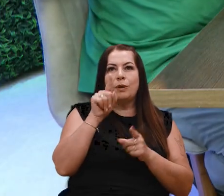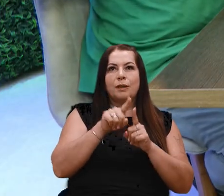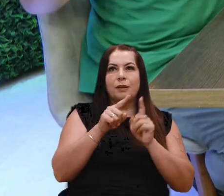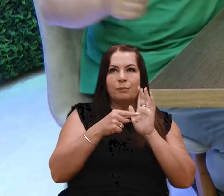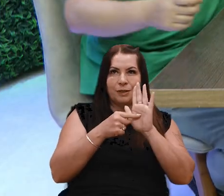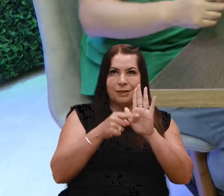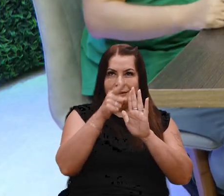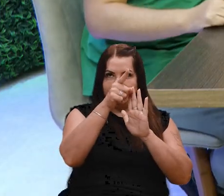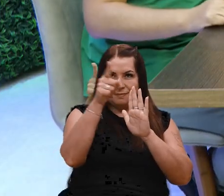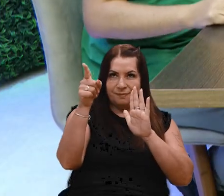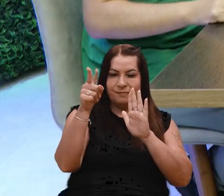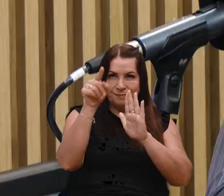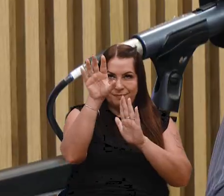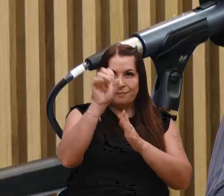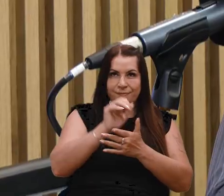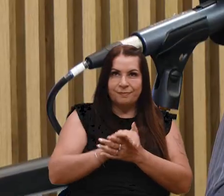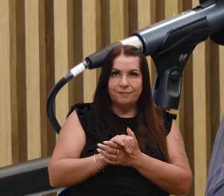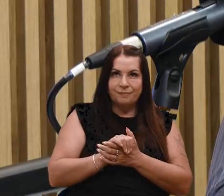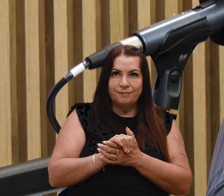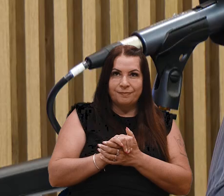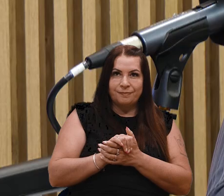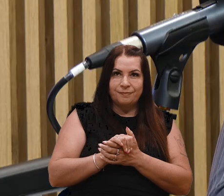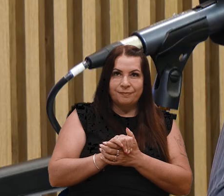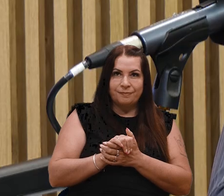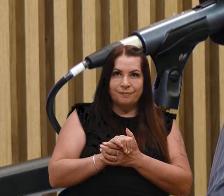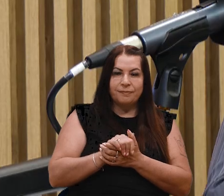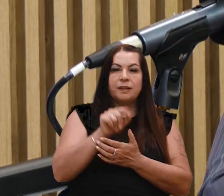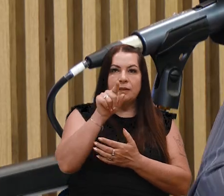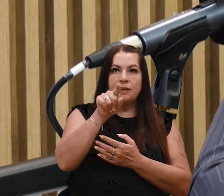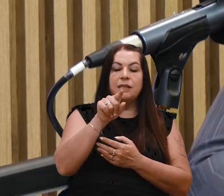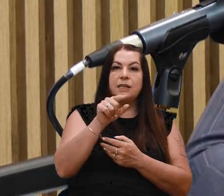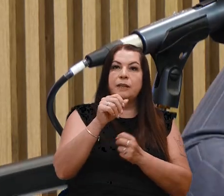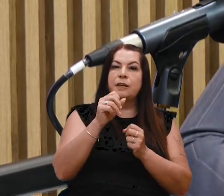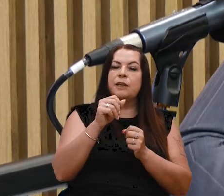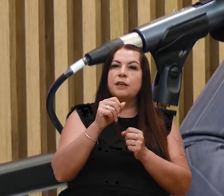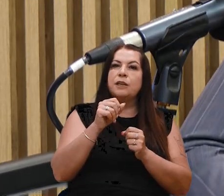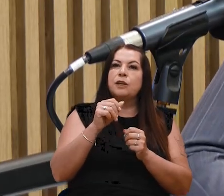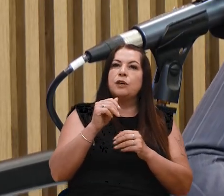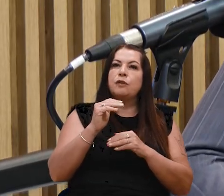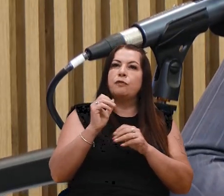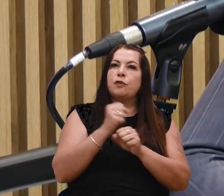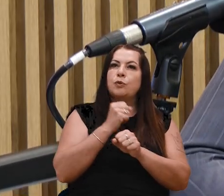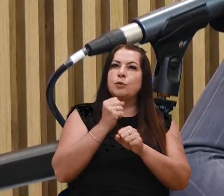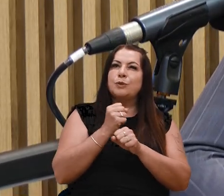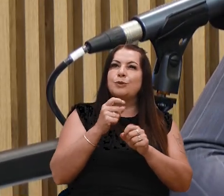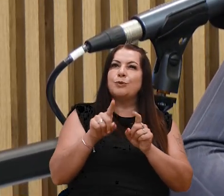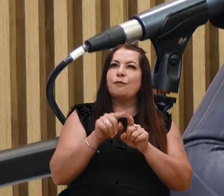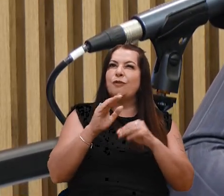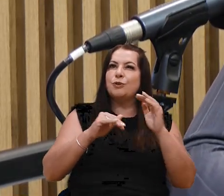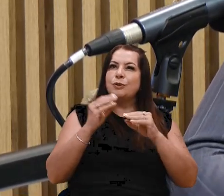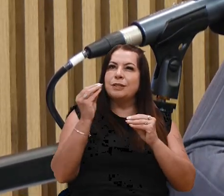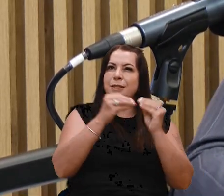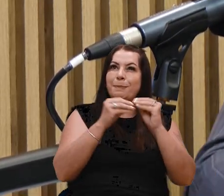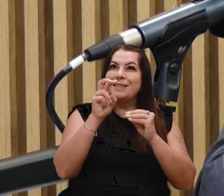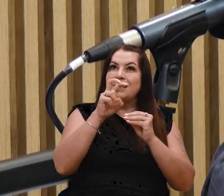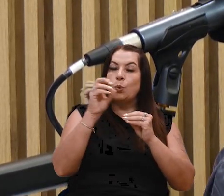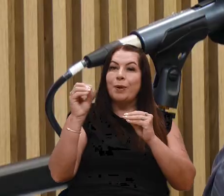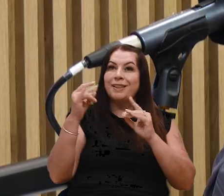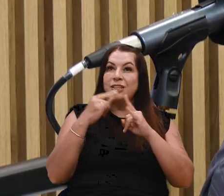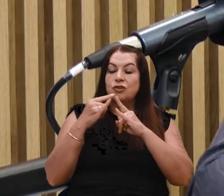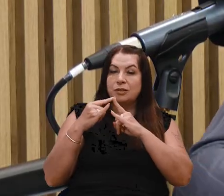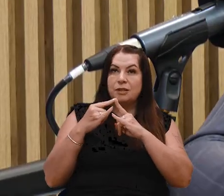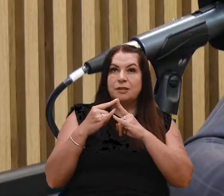O Roger vai pegar ali, ó, né? E aí, Roger. E ela foi construída aí com mais de 50 entidades, entre elas, né,